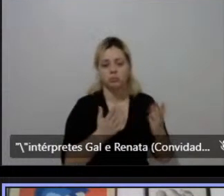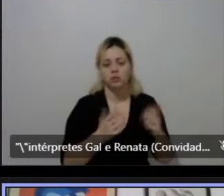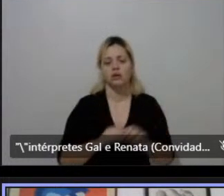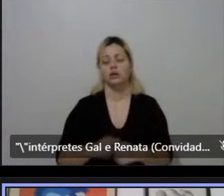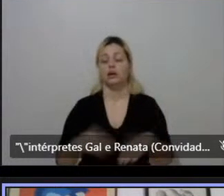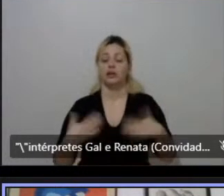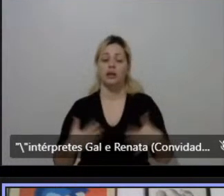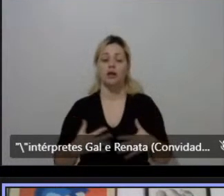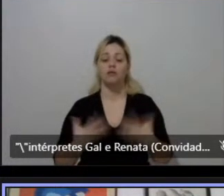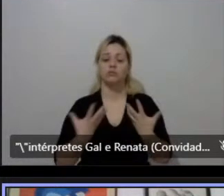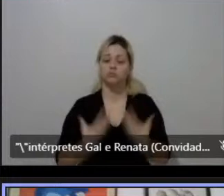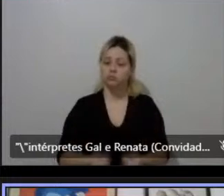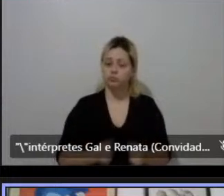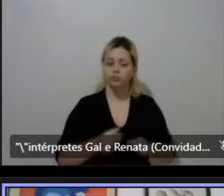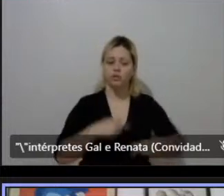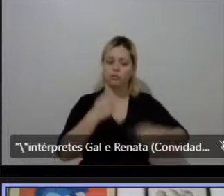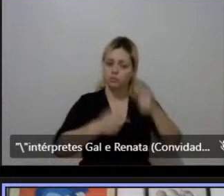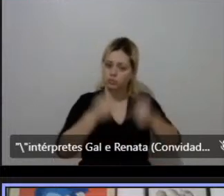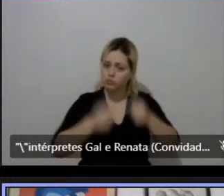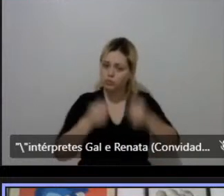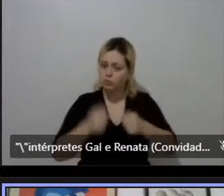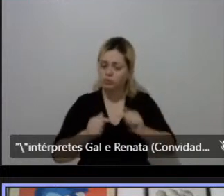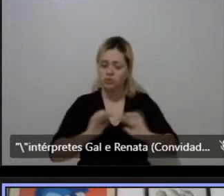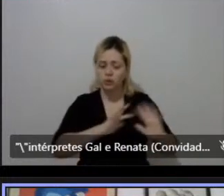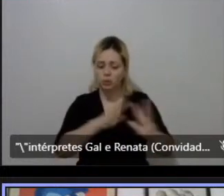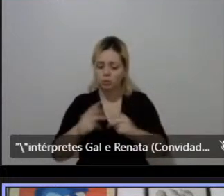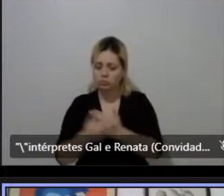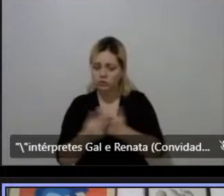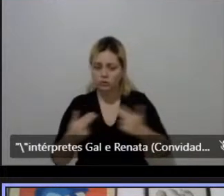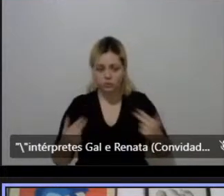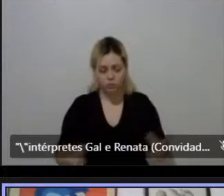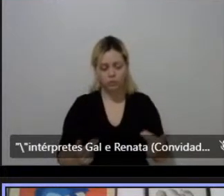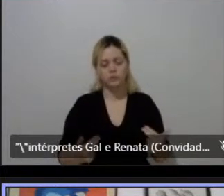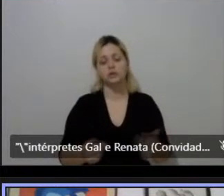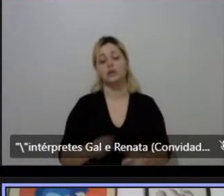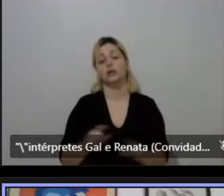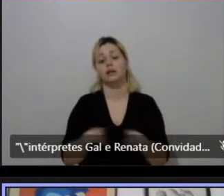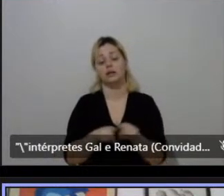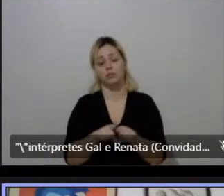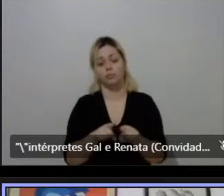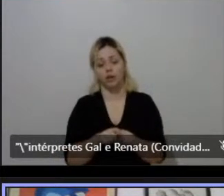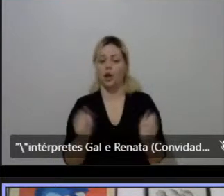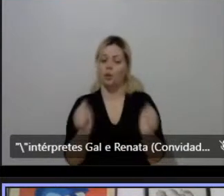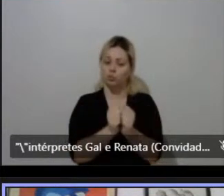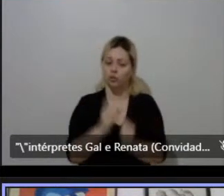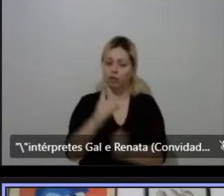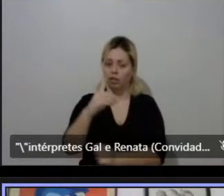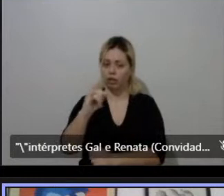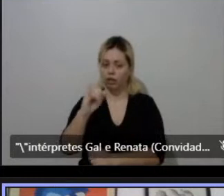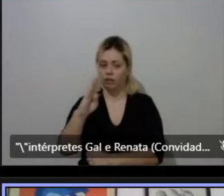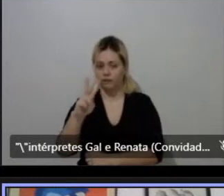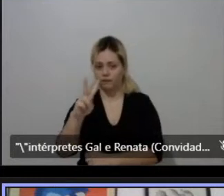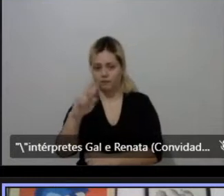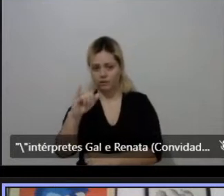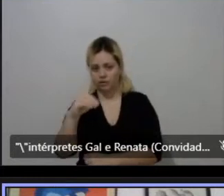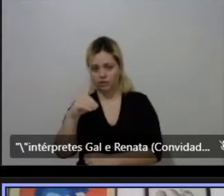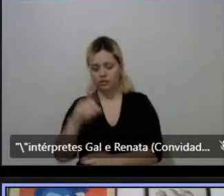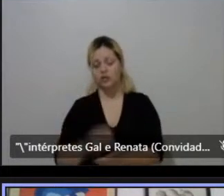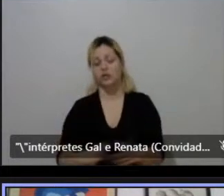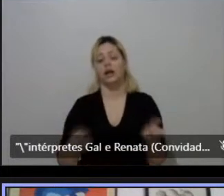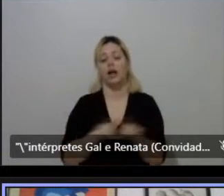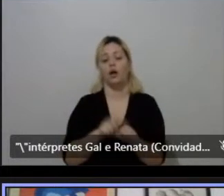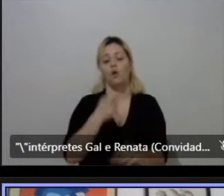discutir alguns conceitos, como a acumulação por despossessão, do David Harvey, né, que ele há tempos já via isso, né, como esse capital ele